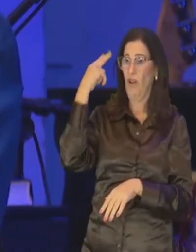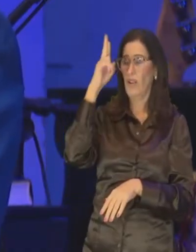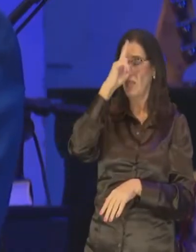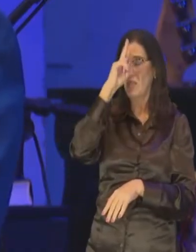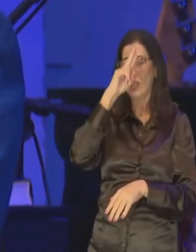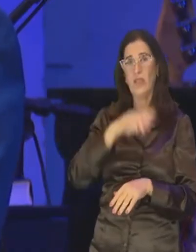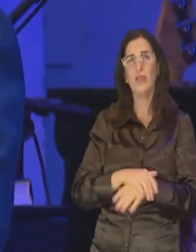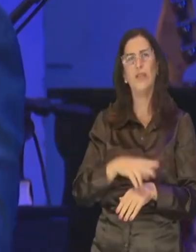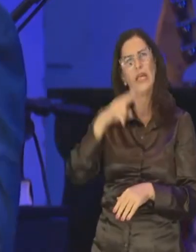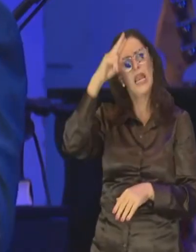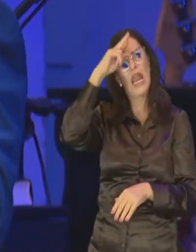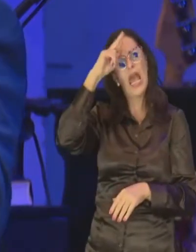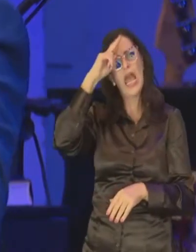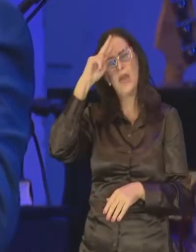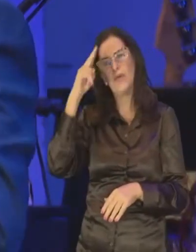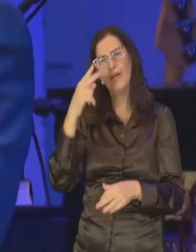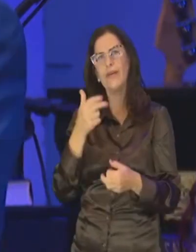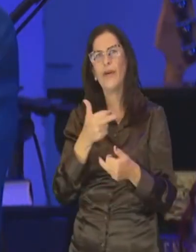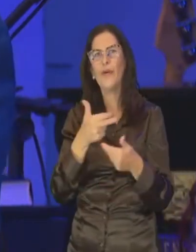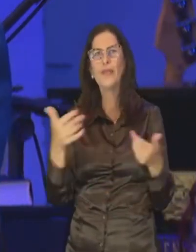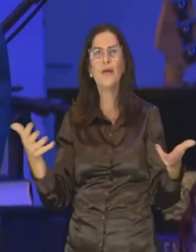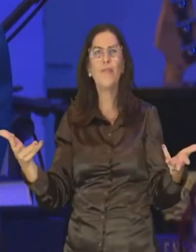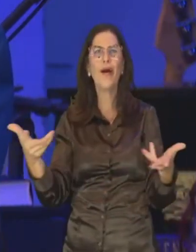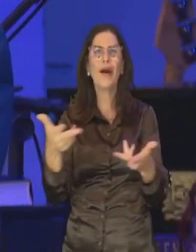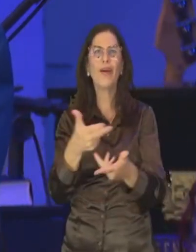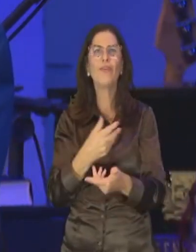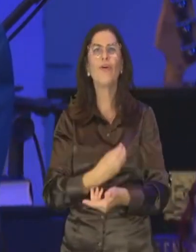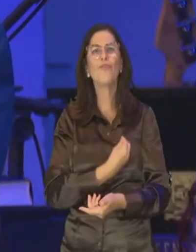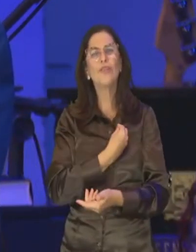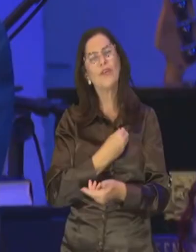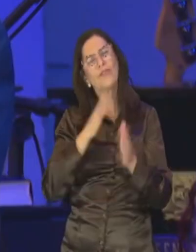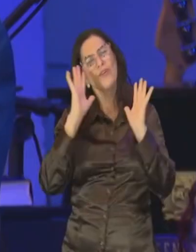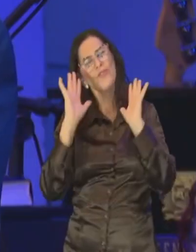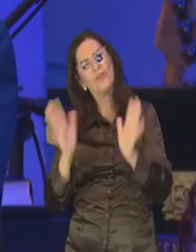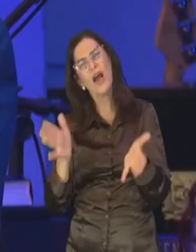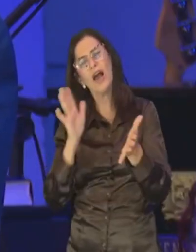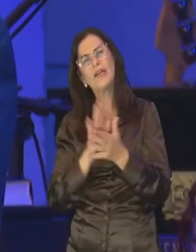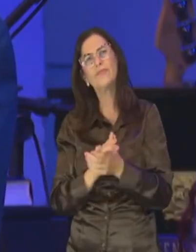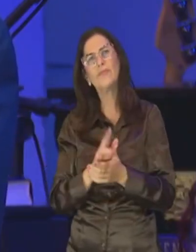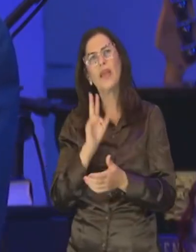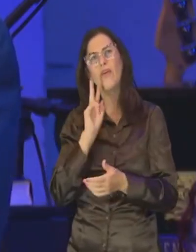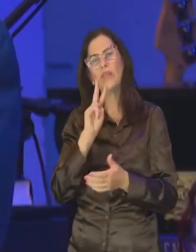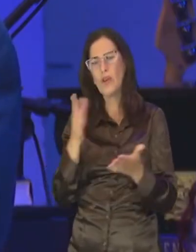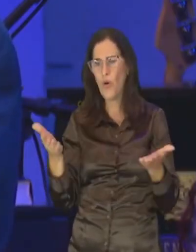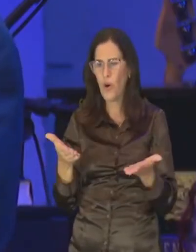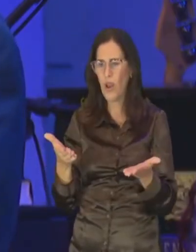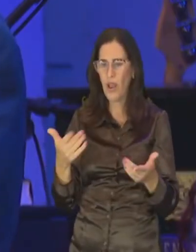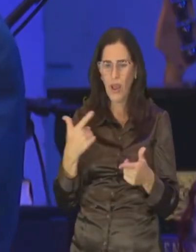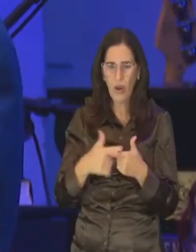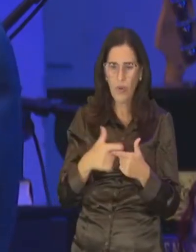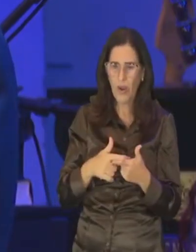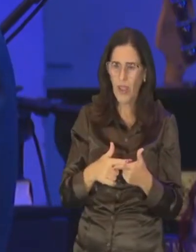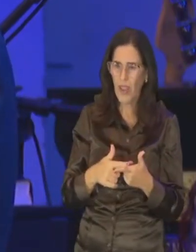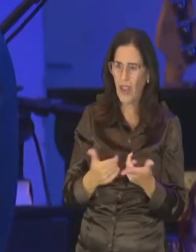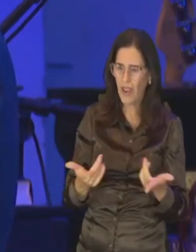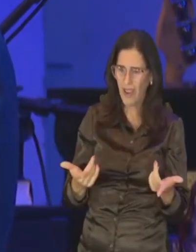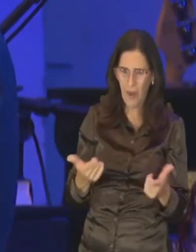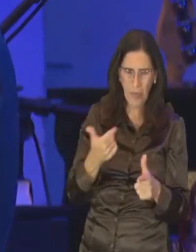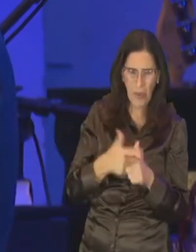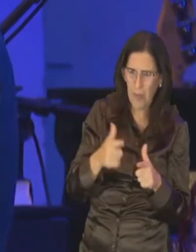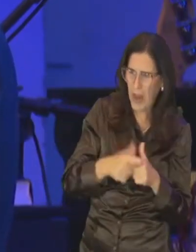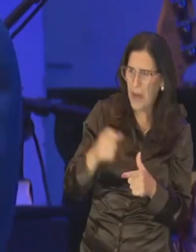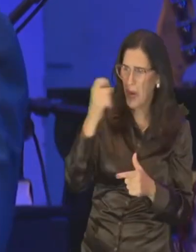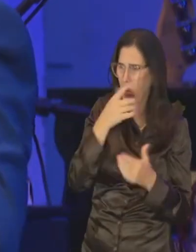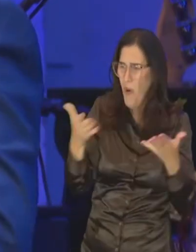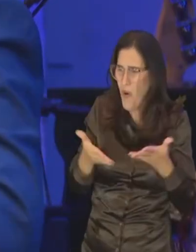você recorde coisas maravilhosas que você viveu. E você olha para hoje e fala: por que eu estou vivendo tantas provações